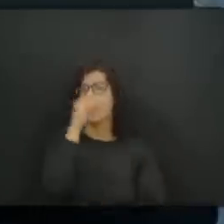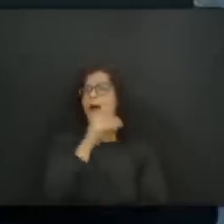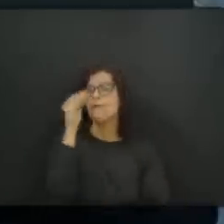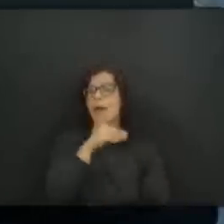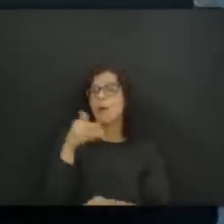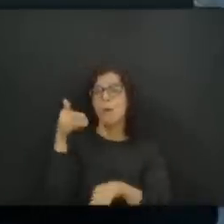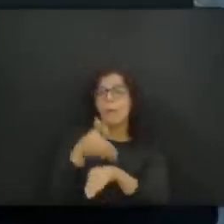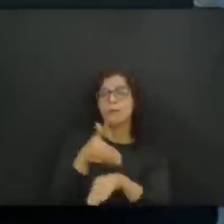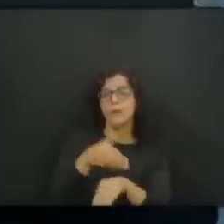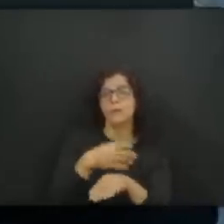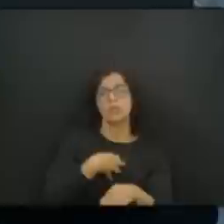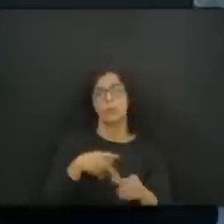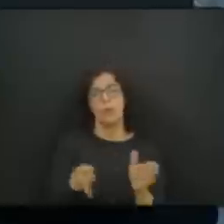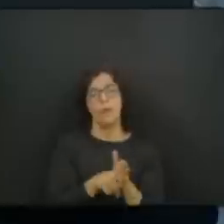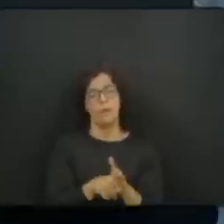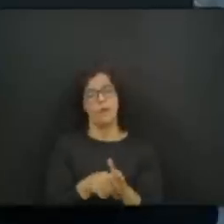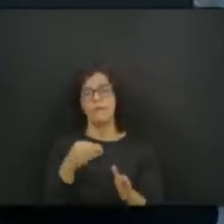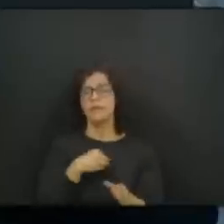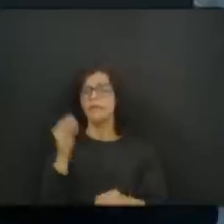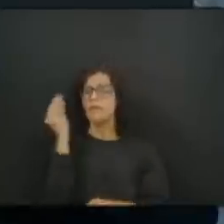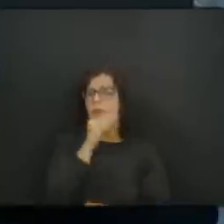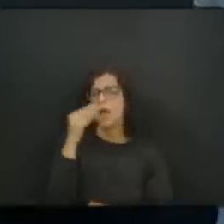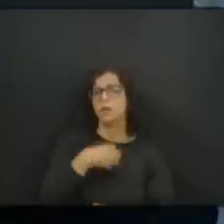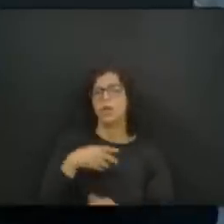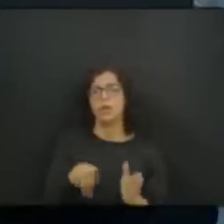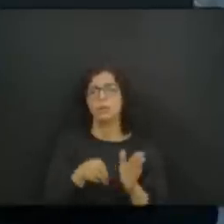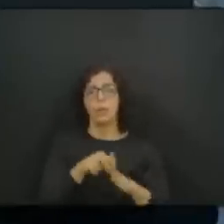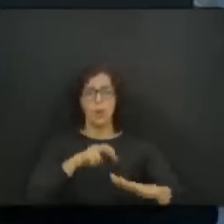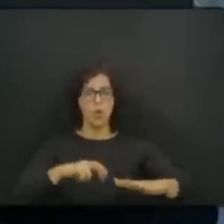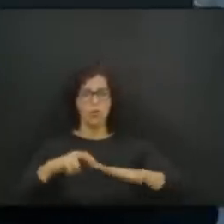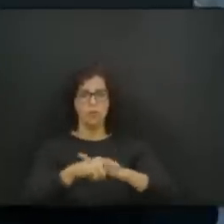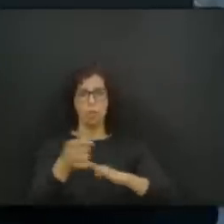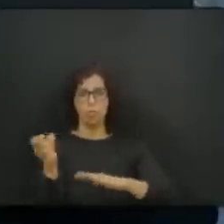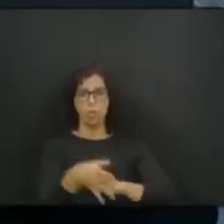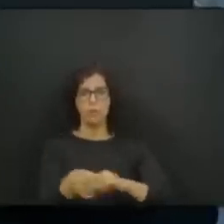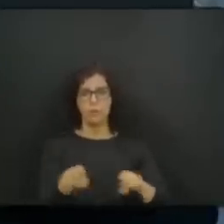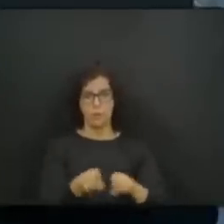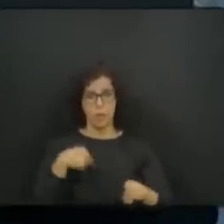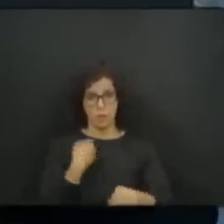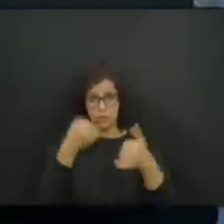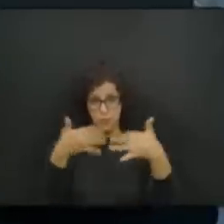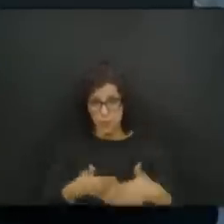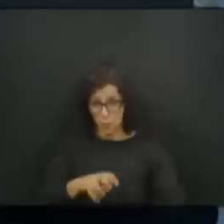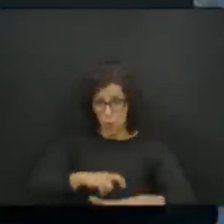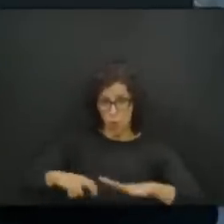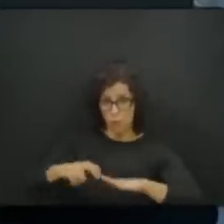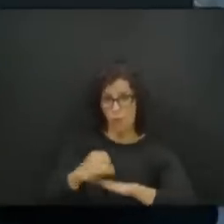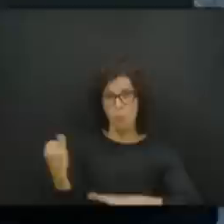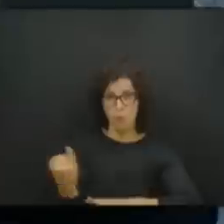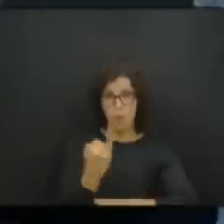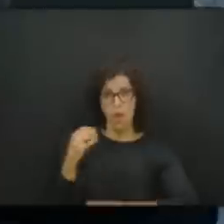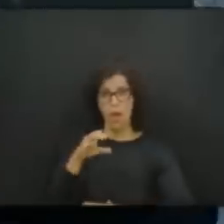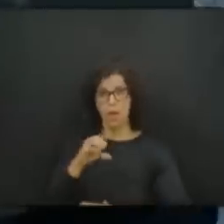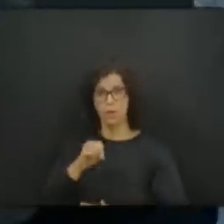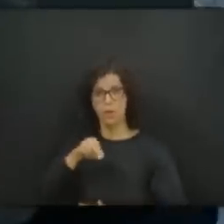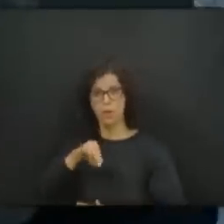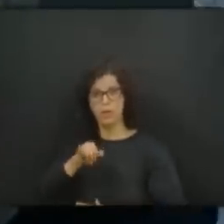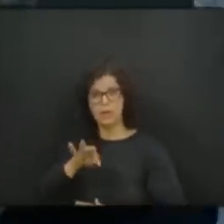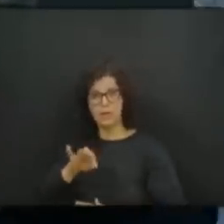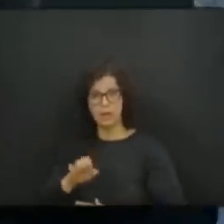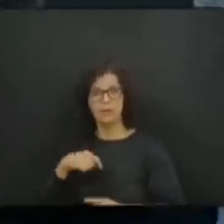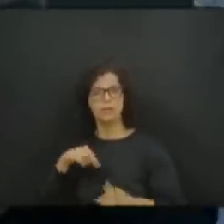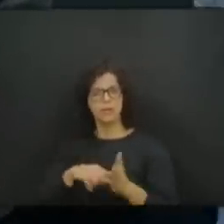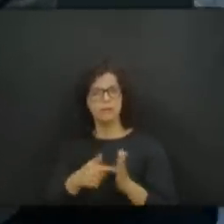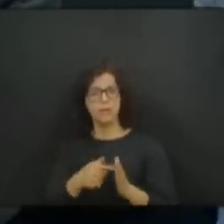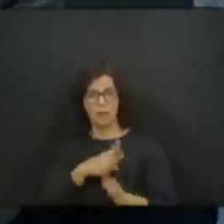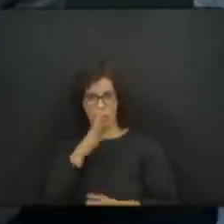mecanismos de participação que enfraquece os conselhos EA que a gente tá falando no Concelho muito importante que se a